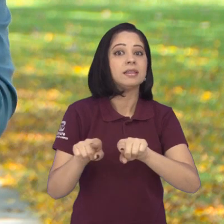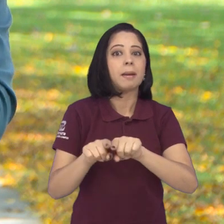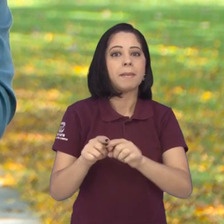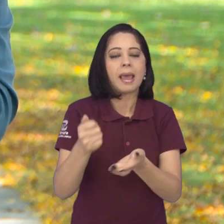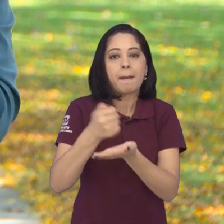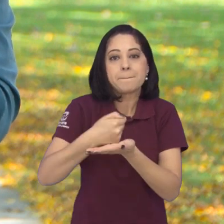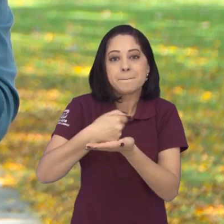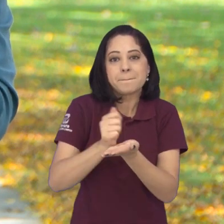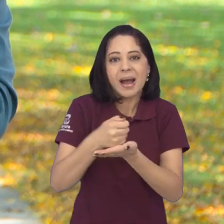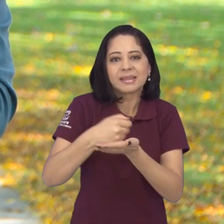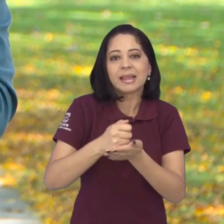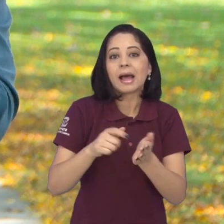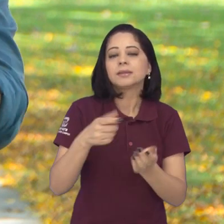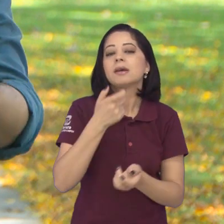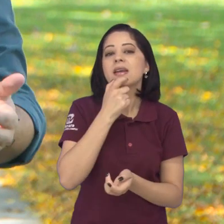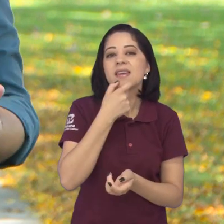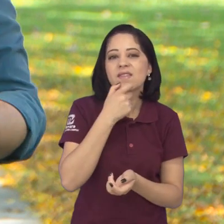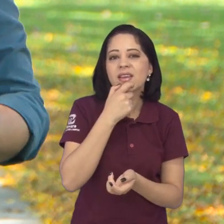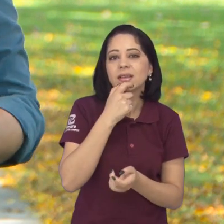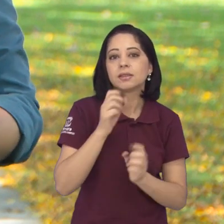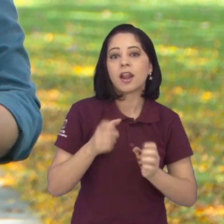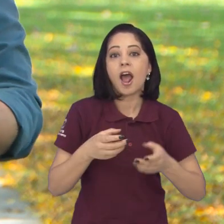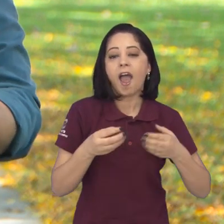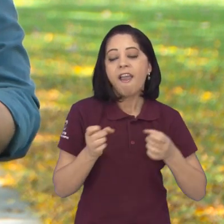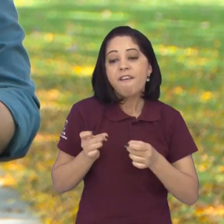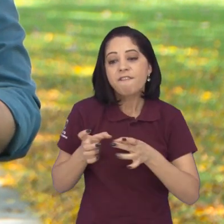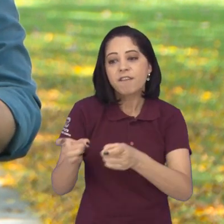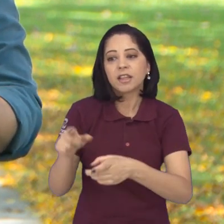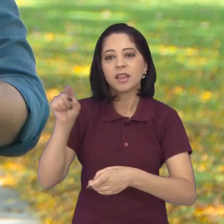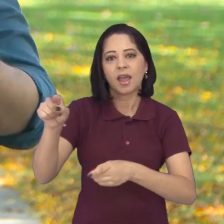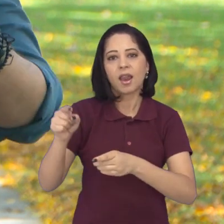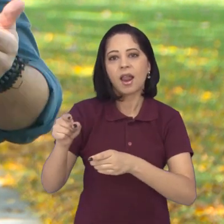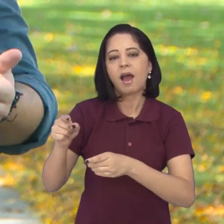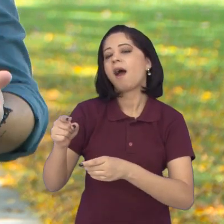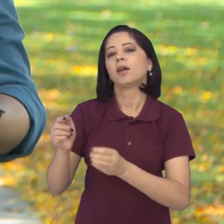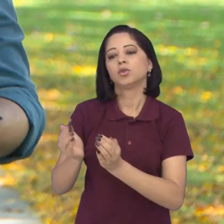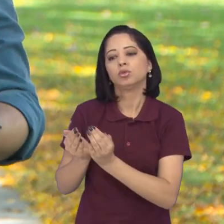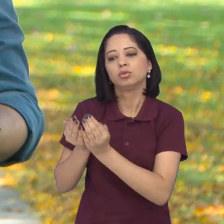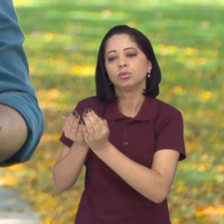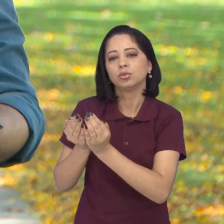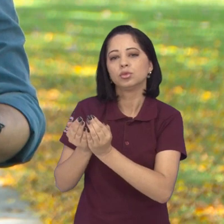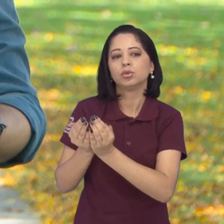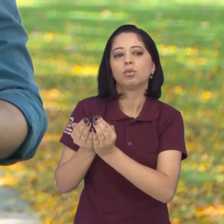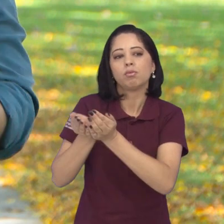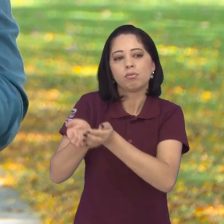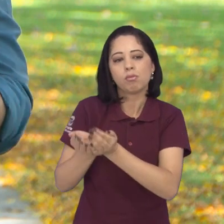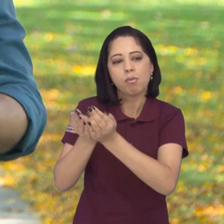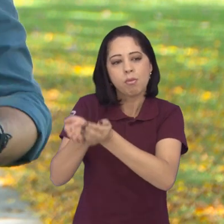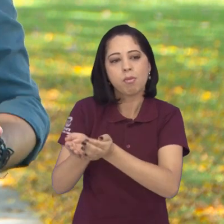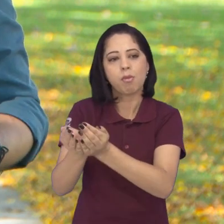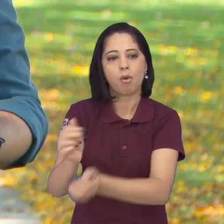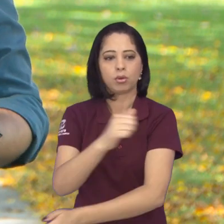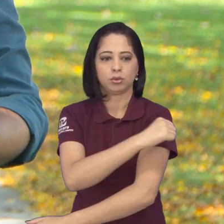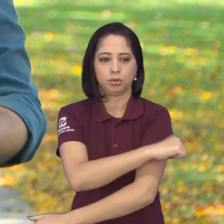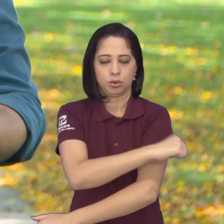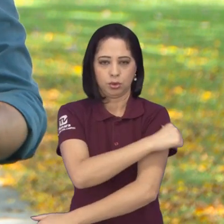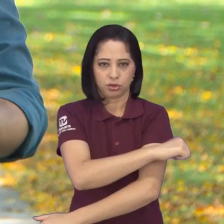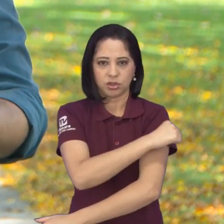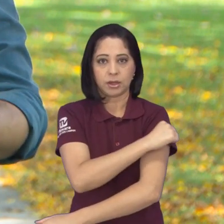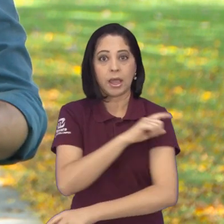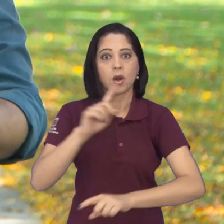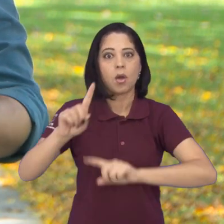os investimentos, passou a cultivar a batata inglesa, produto que era levado até o porto do Rio de Janeiro e vendido para outros